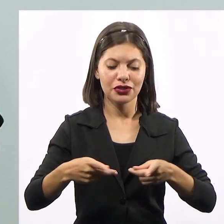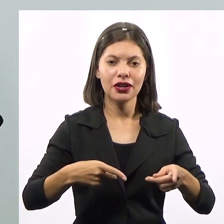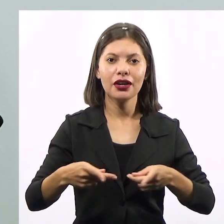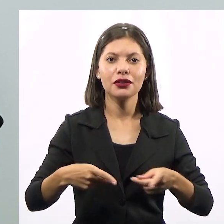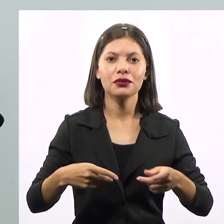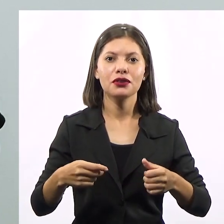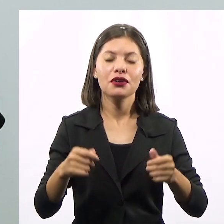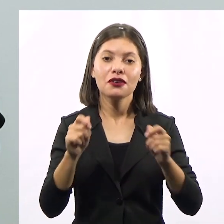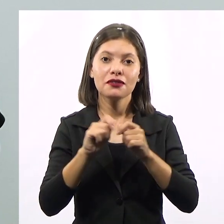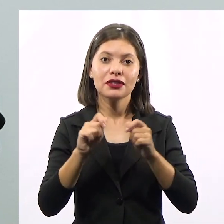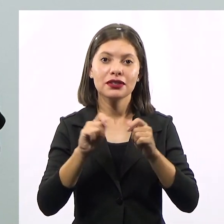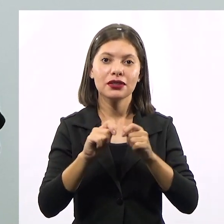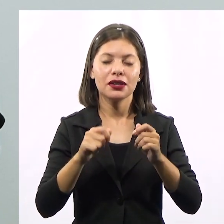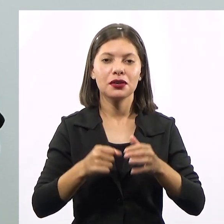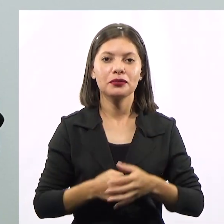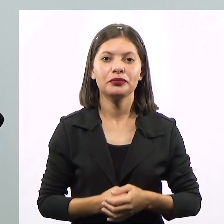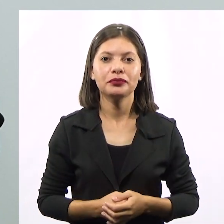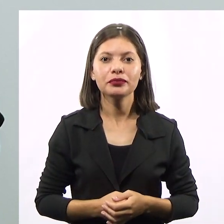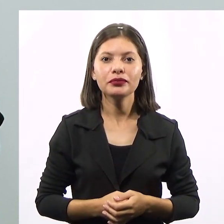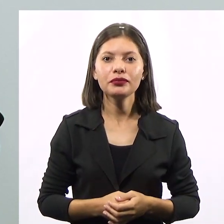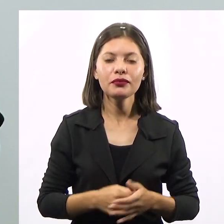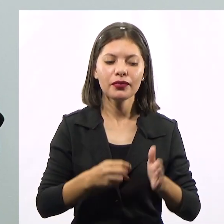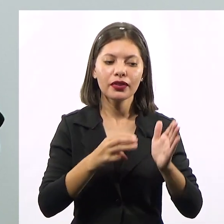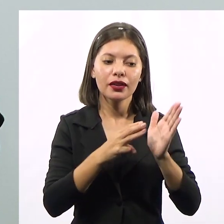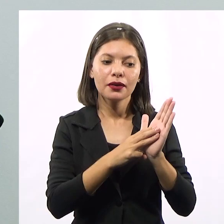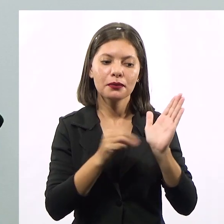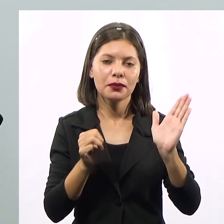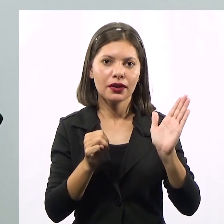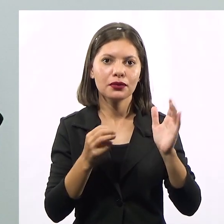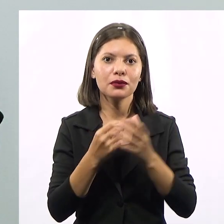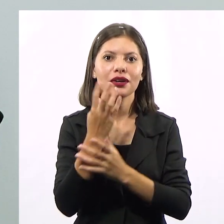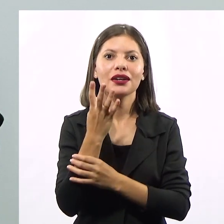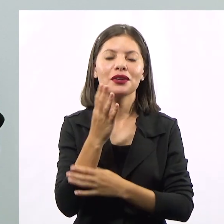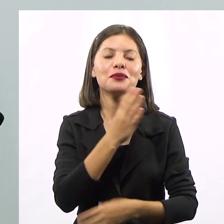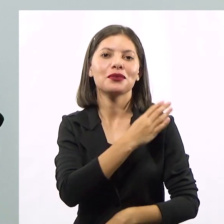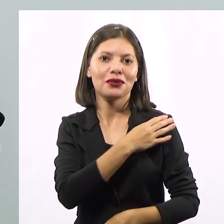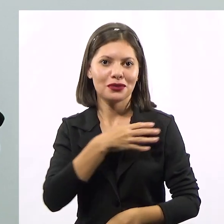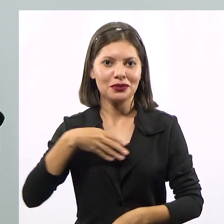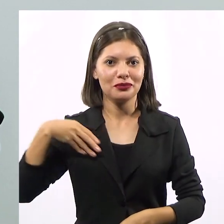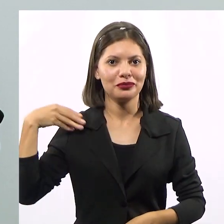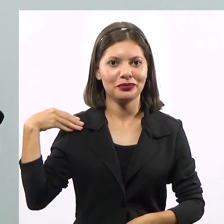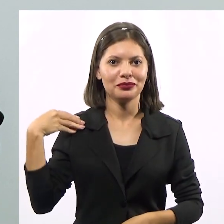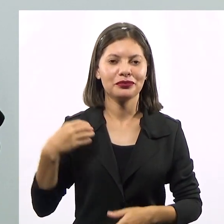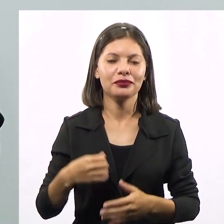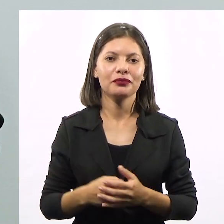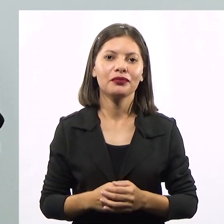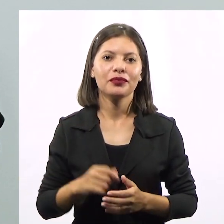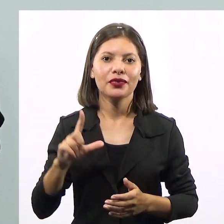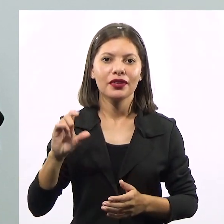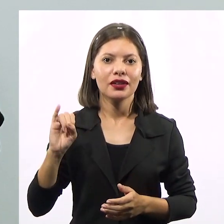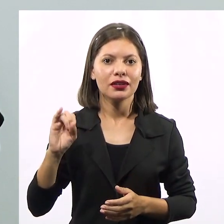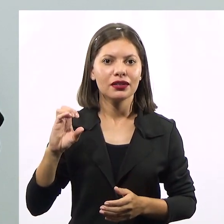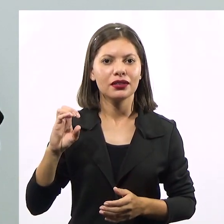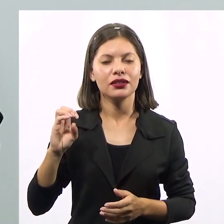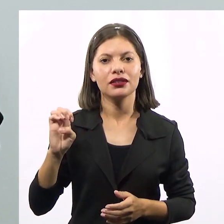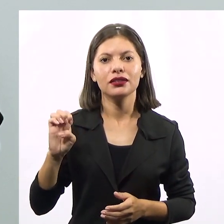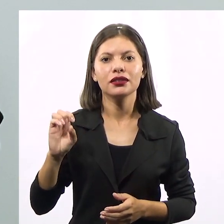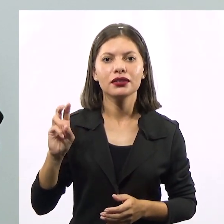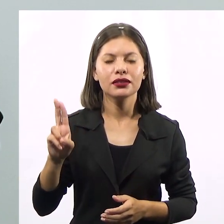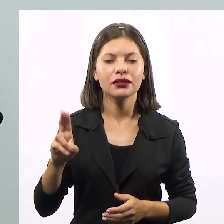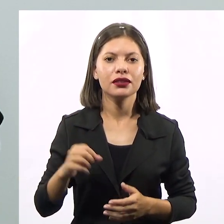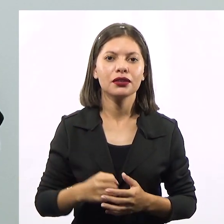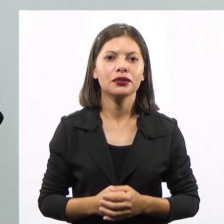gente fazer um projeto que também é um método criado também por Aristóteles, né? Porque no